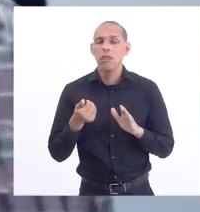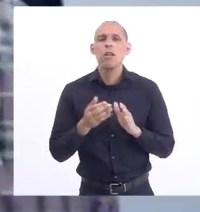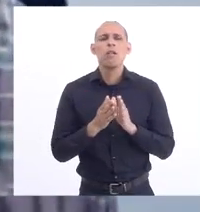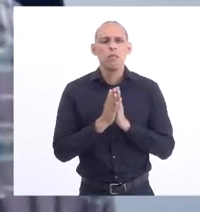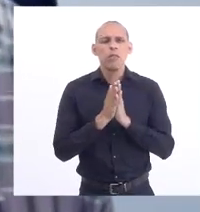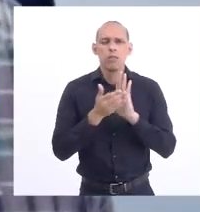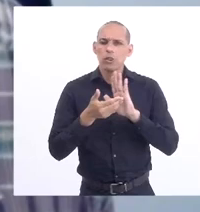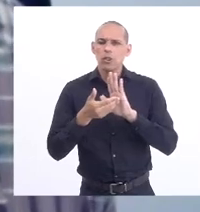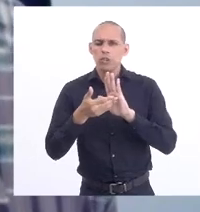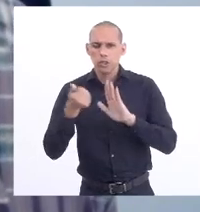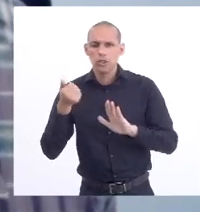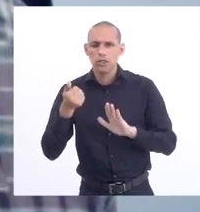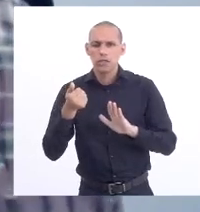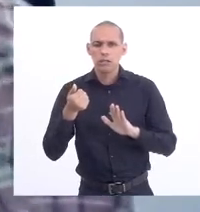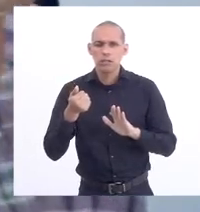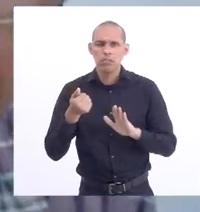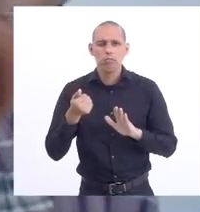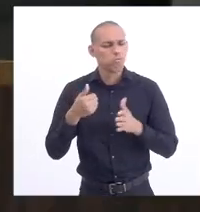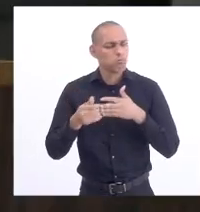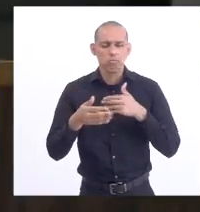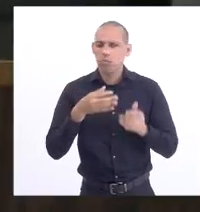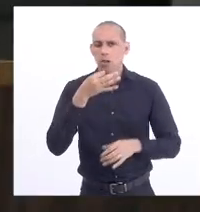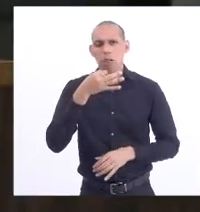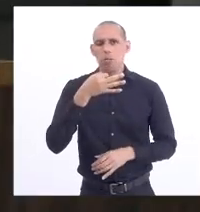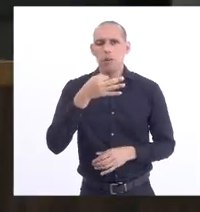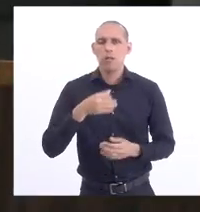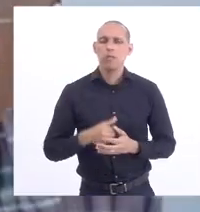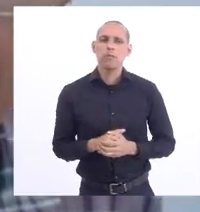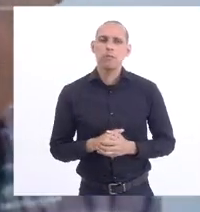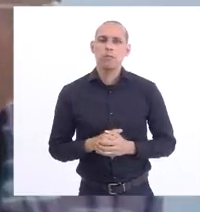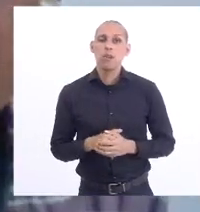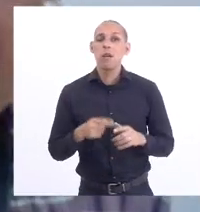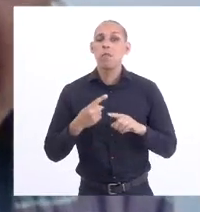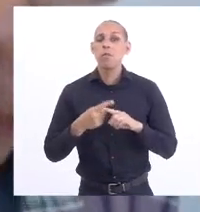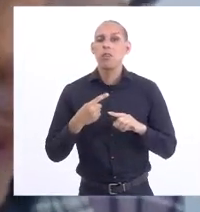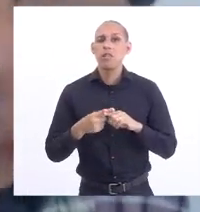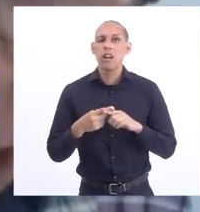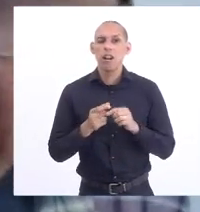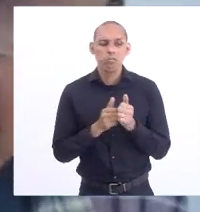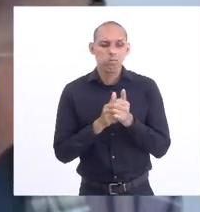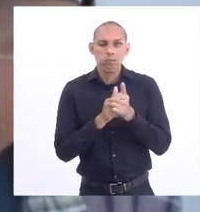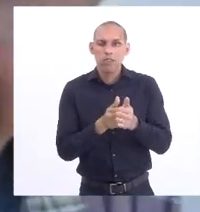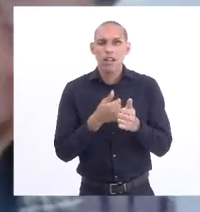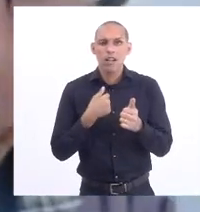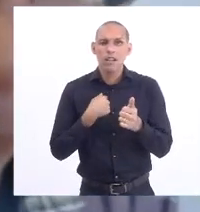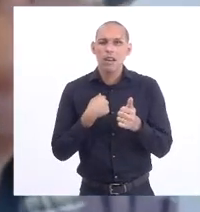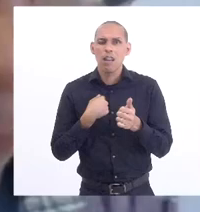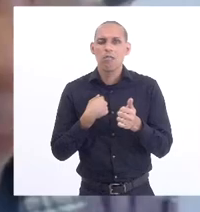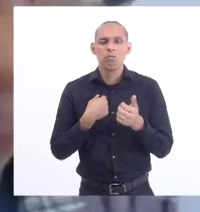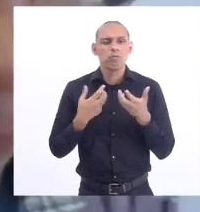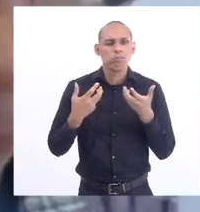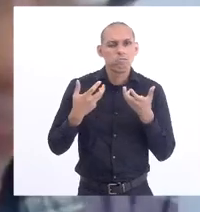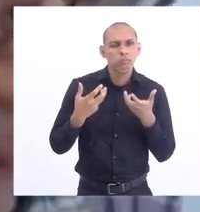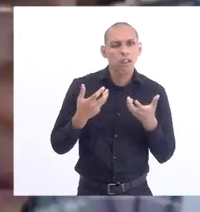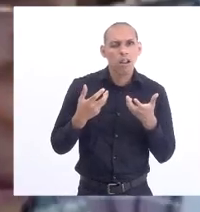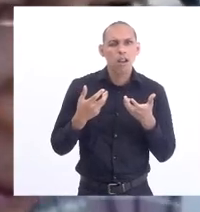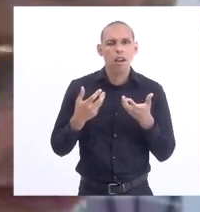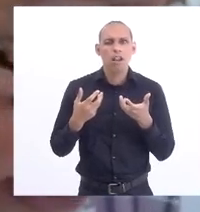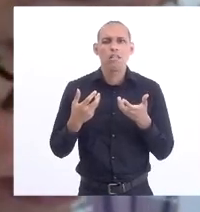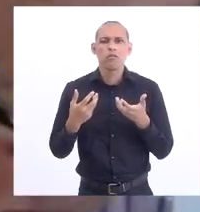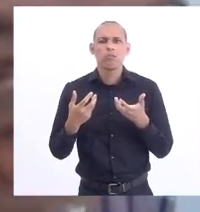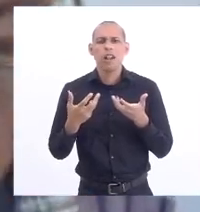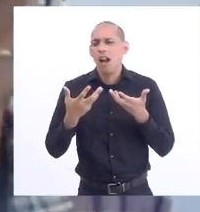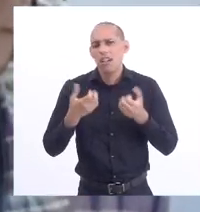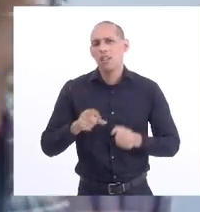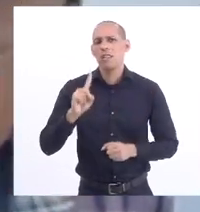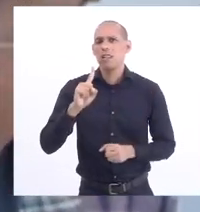seja retirado, mesmo com esse parecer. Certo. E porque ele não segue aquilo que eu pensei, não acatamento